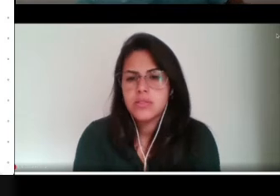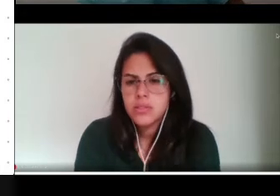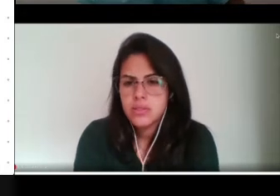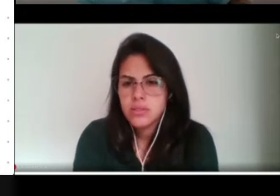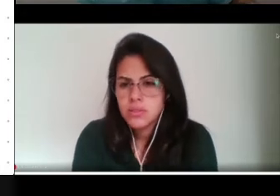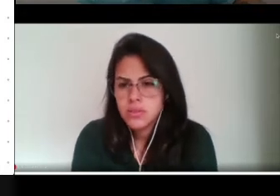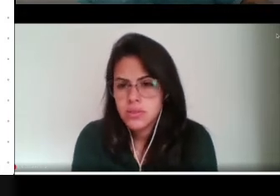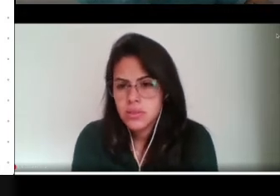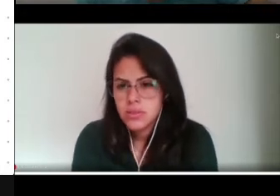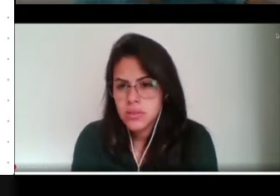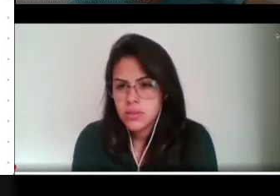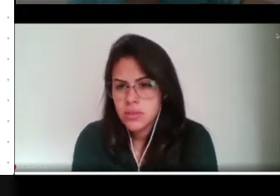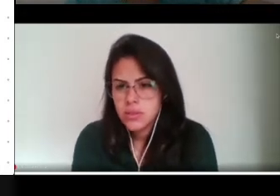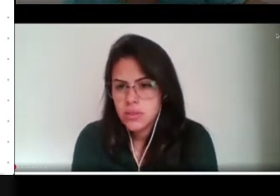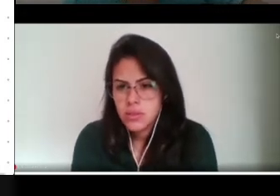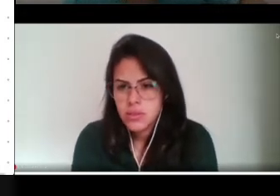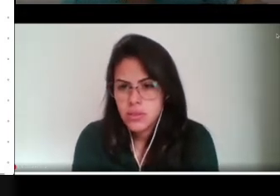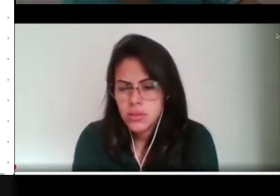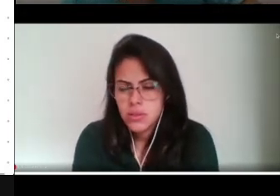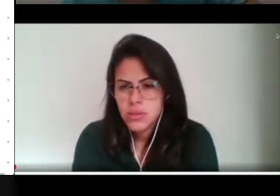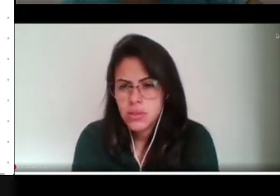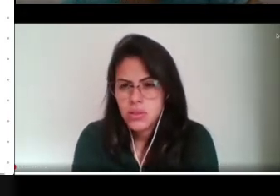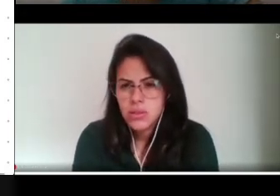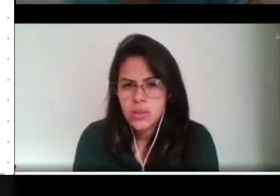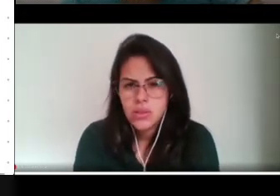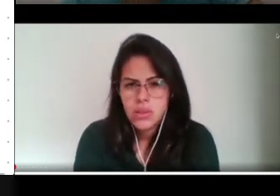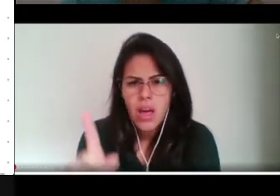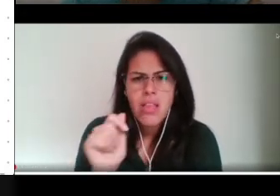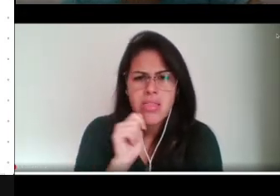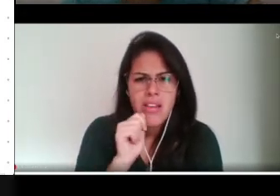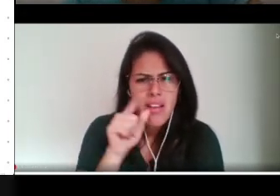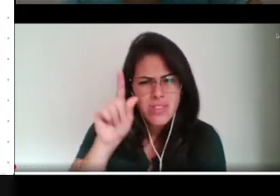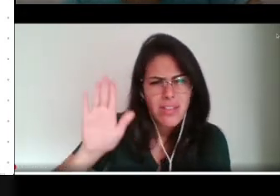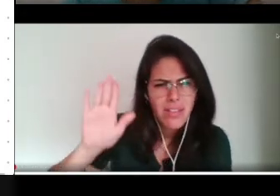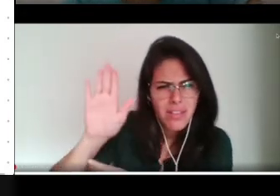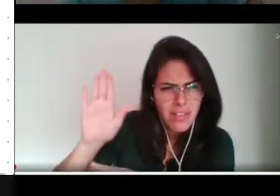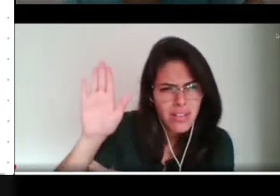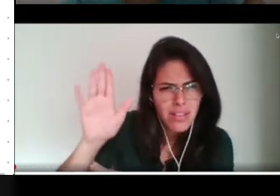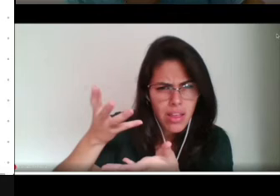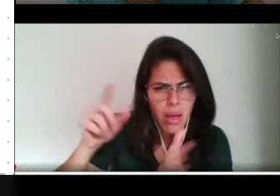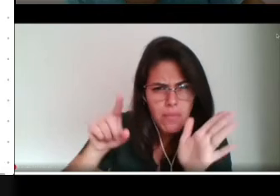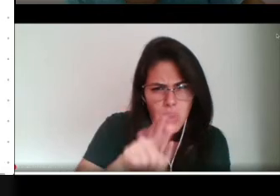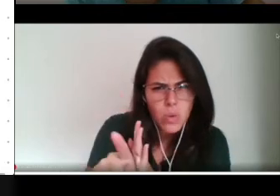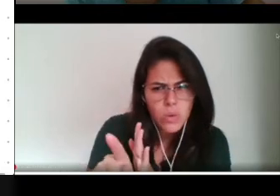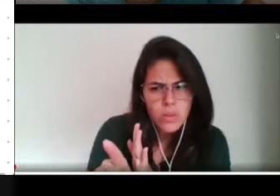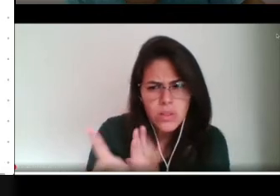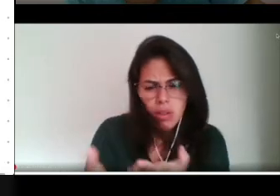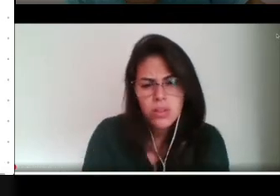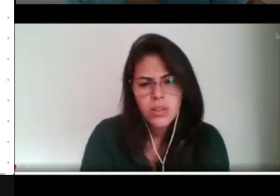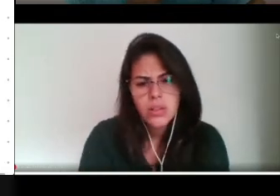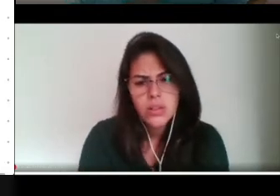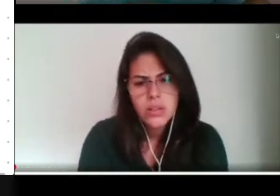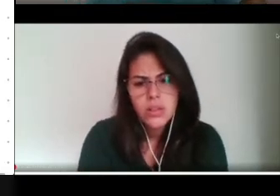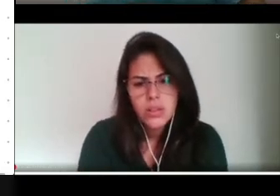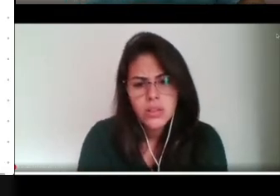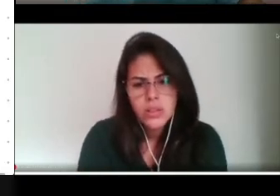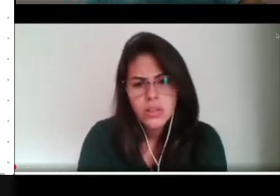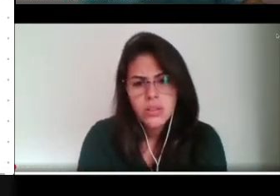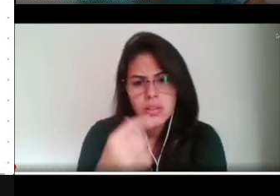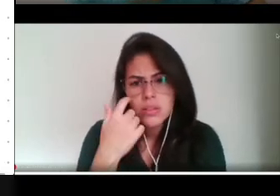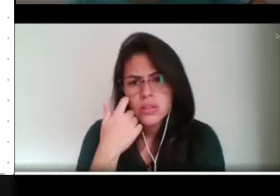gente? A gente vai fazer aqui agora. É um exercício do Moodle que fala o seguinte: esse gráfico aqui,